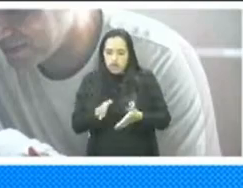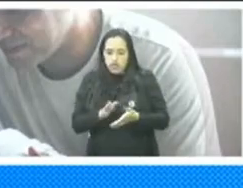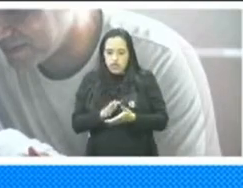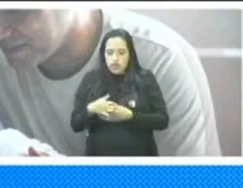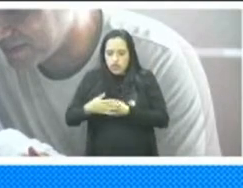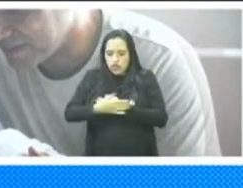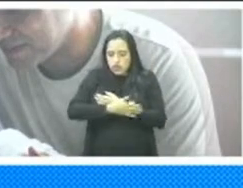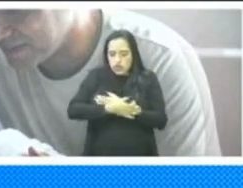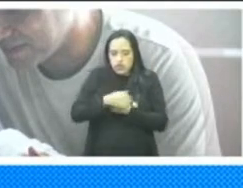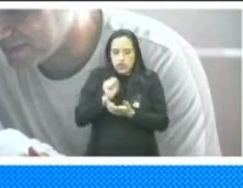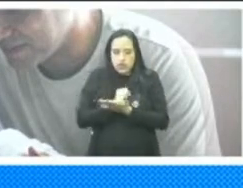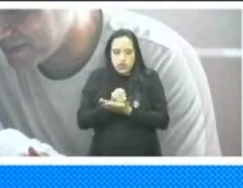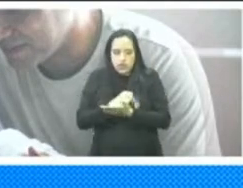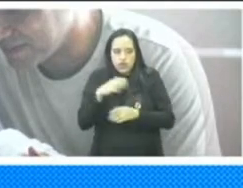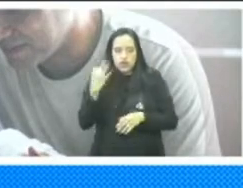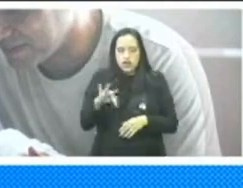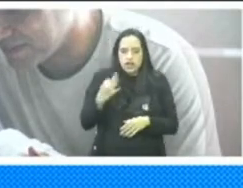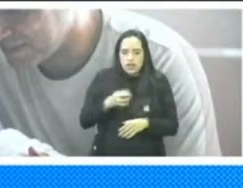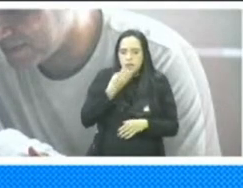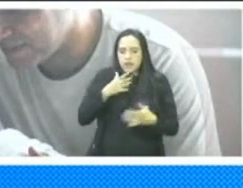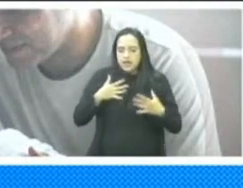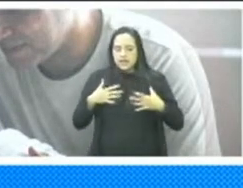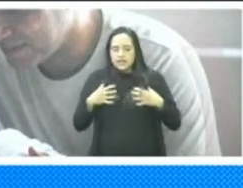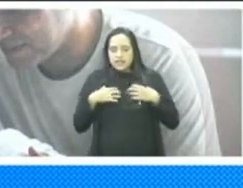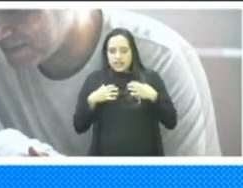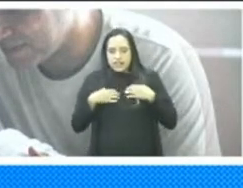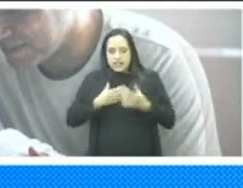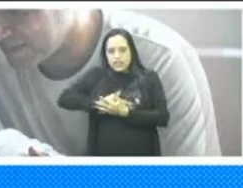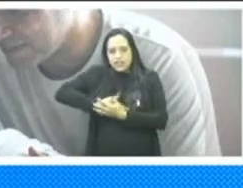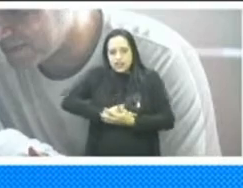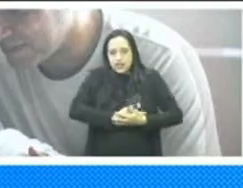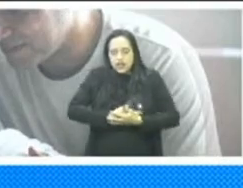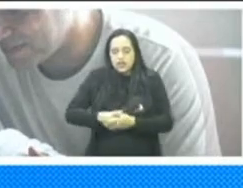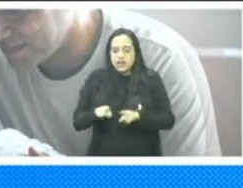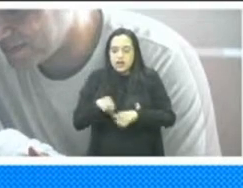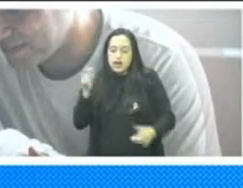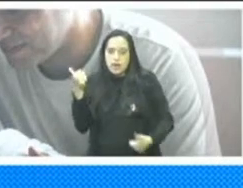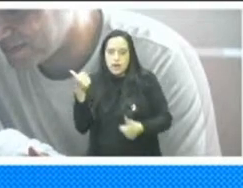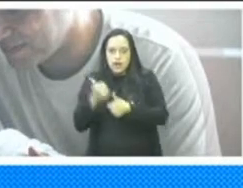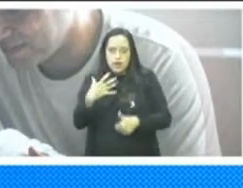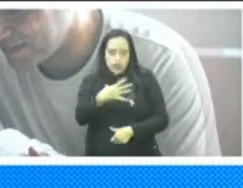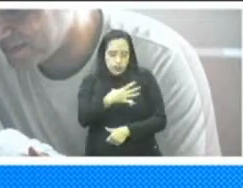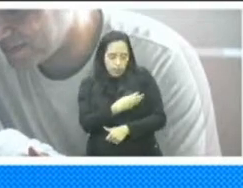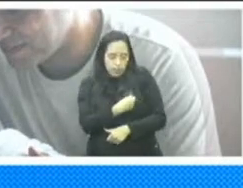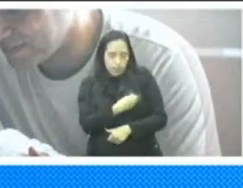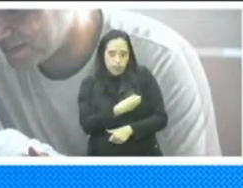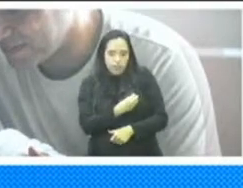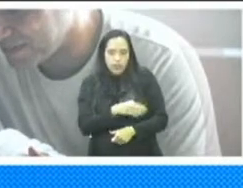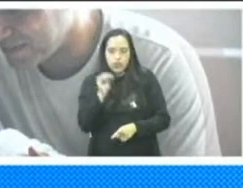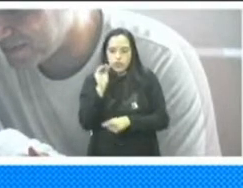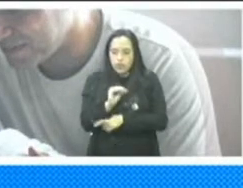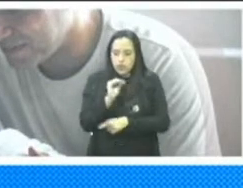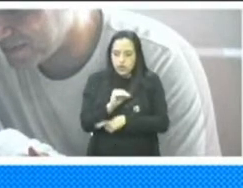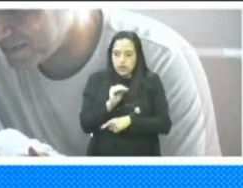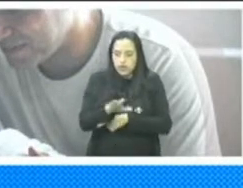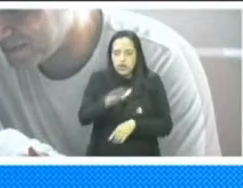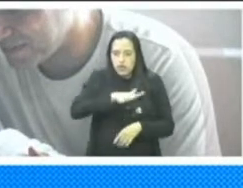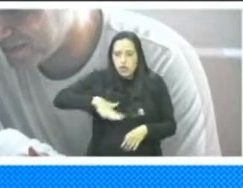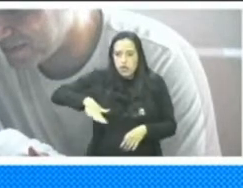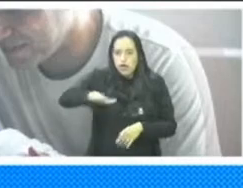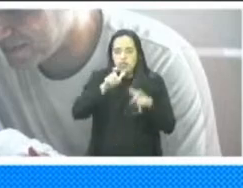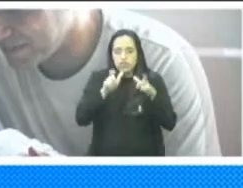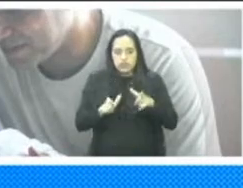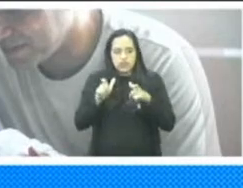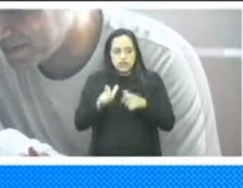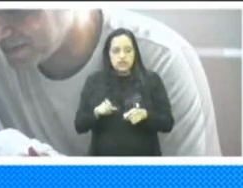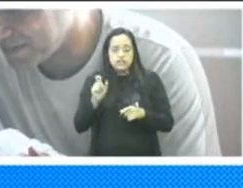postura, controle da dor, no bem-estar, né, do recém-nascido, o apoio à amamentação, cuidados com o ambiente, né,